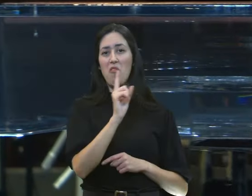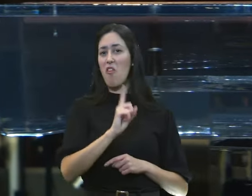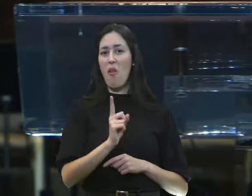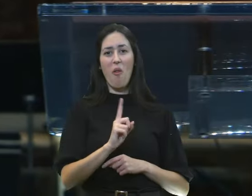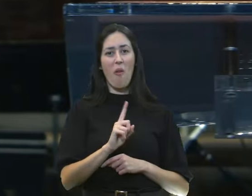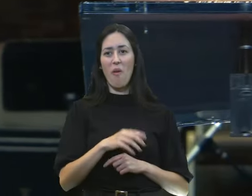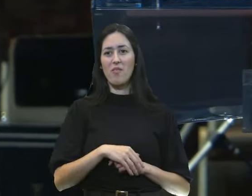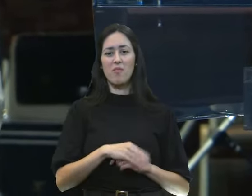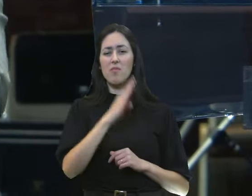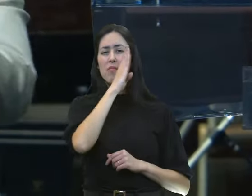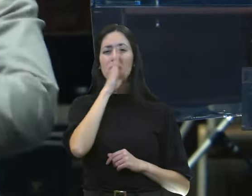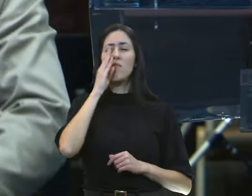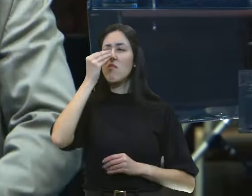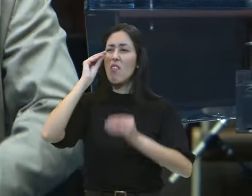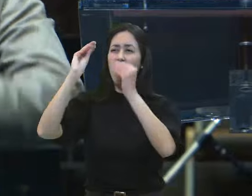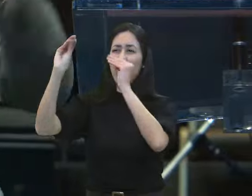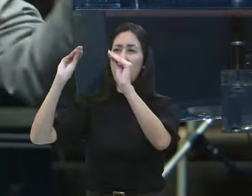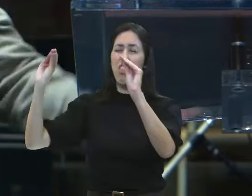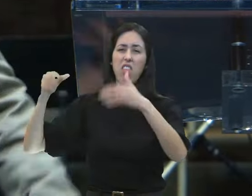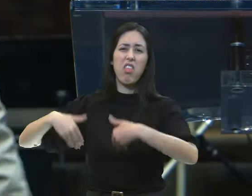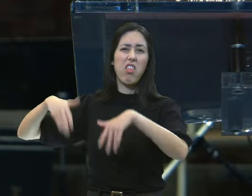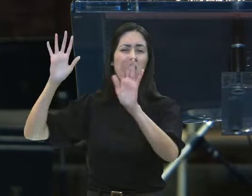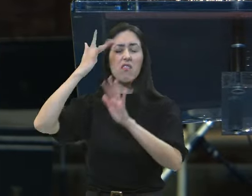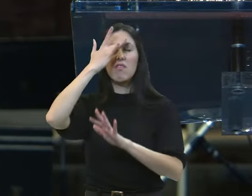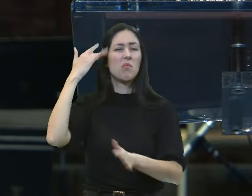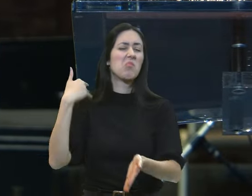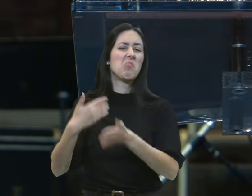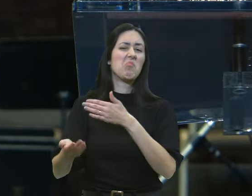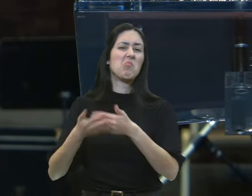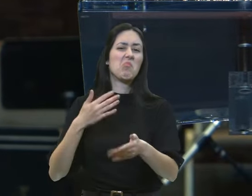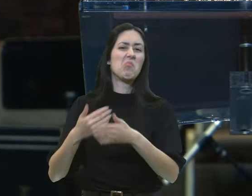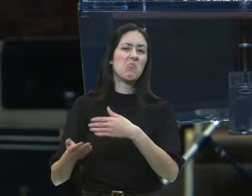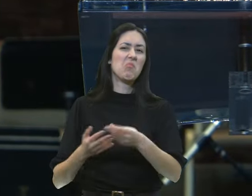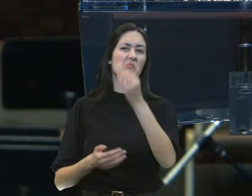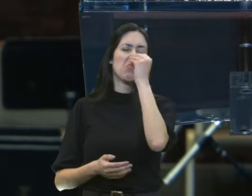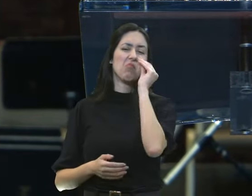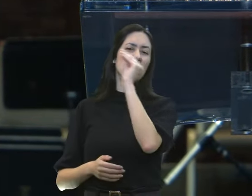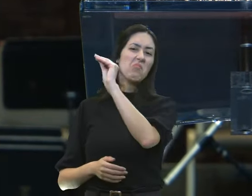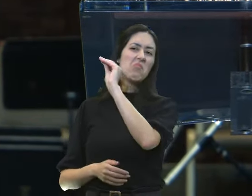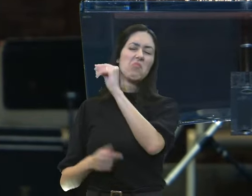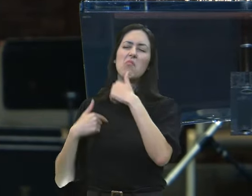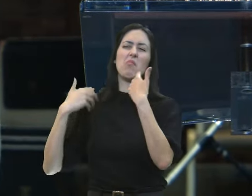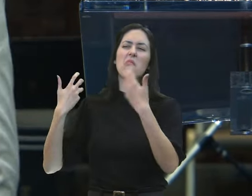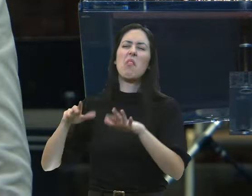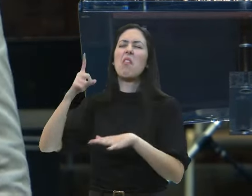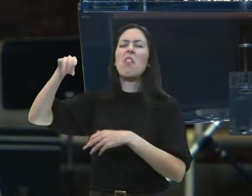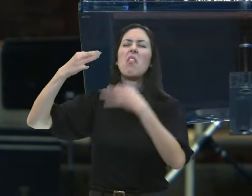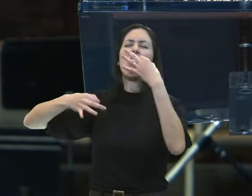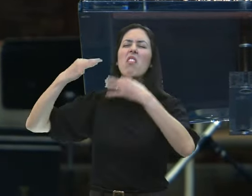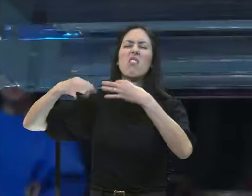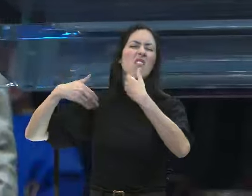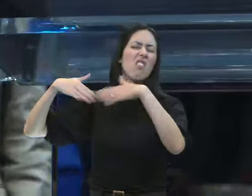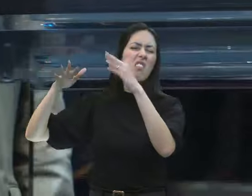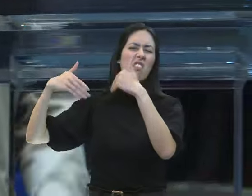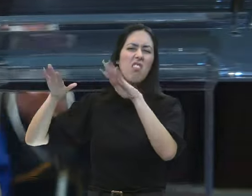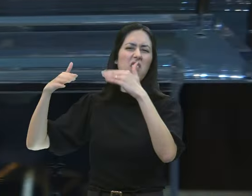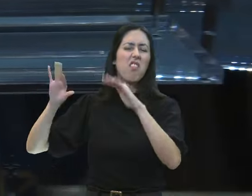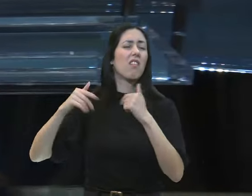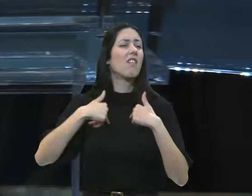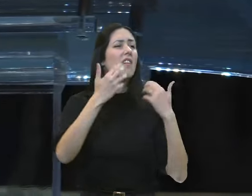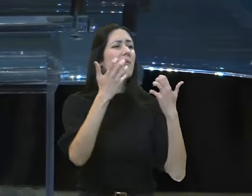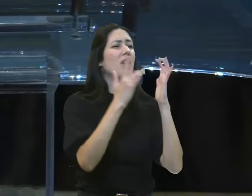olhar para o lado. Aliás, não podia olhar. Ele não queria mais saber quem estava do lado. Ele não queria saber do julgamento de ninguém. Ele só queria